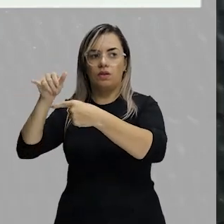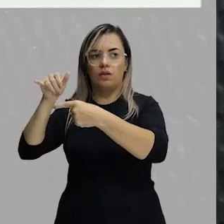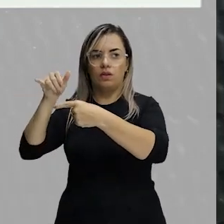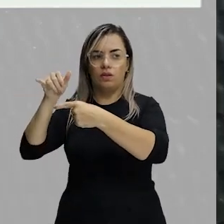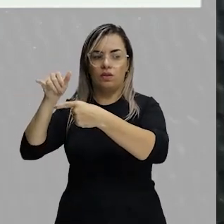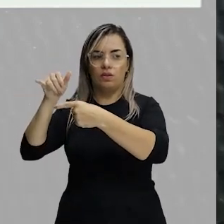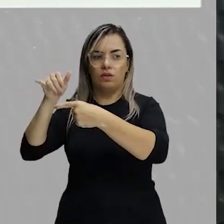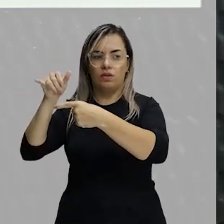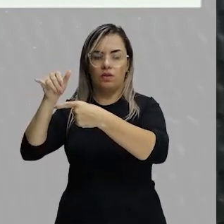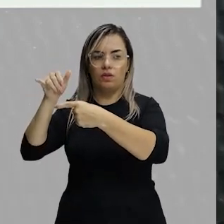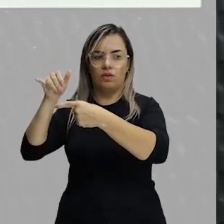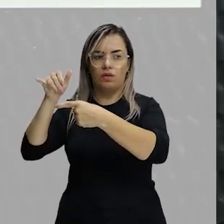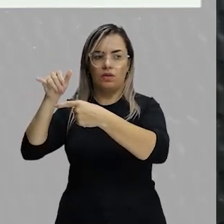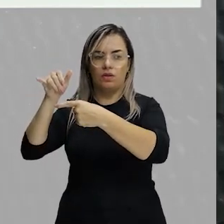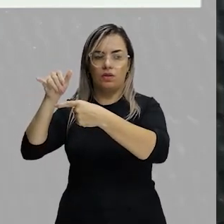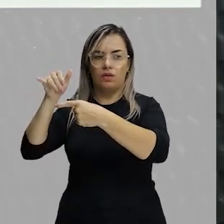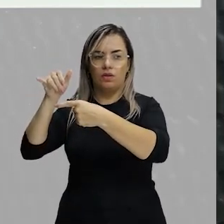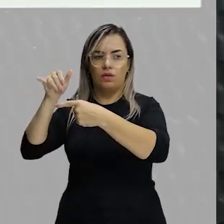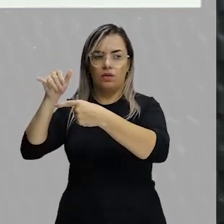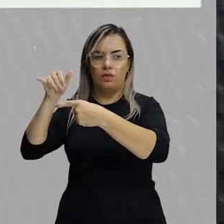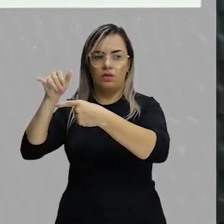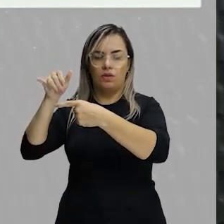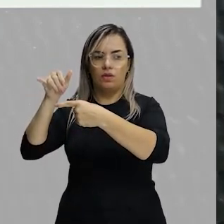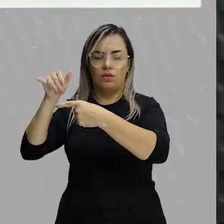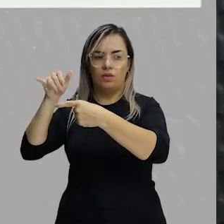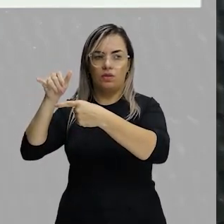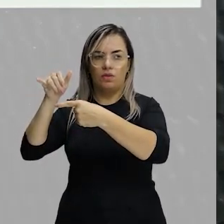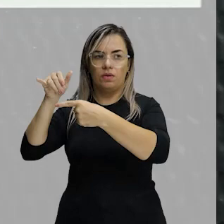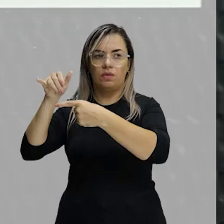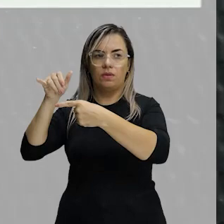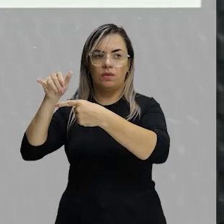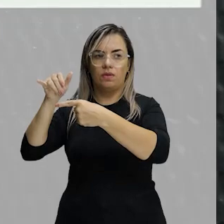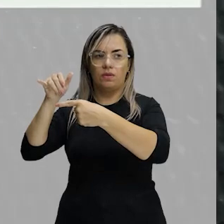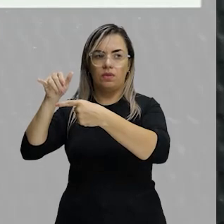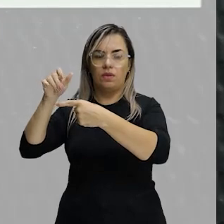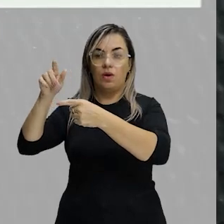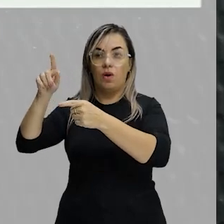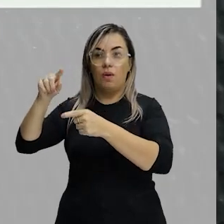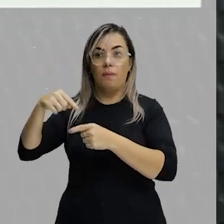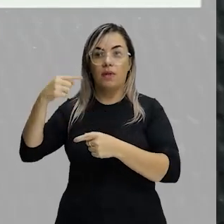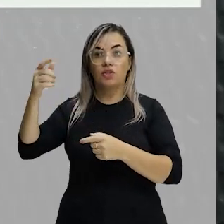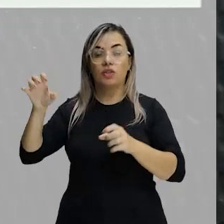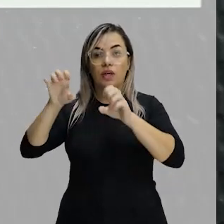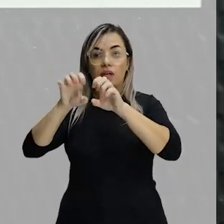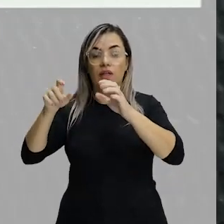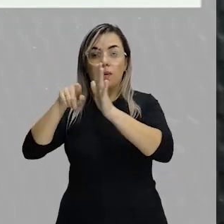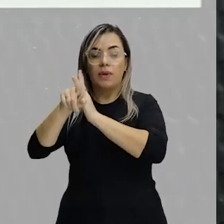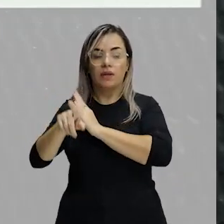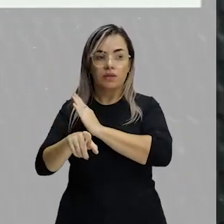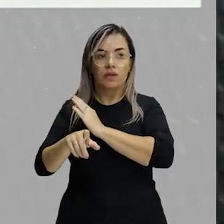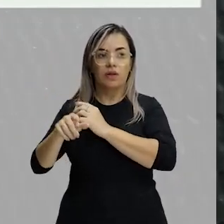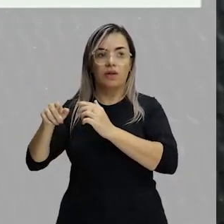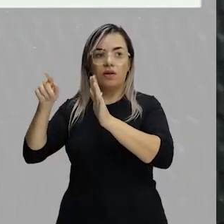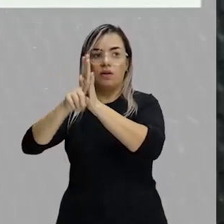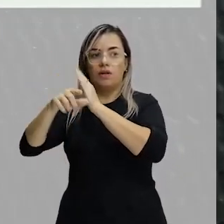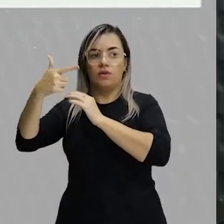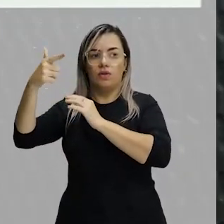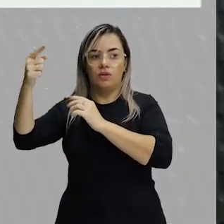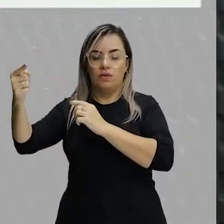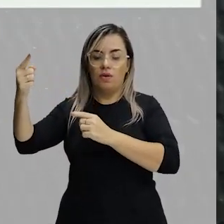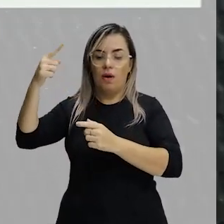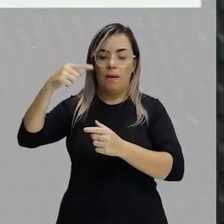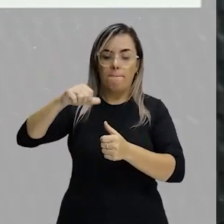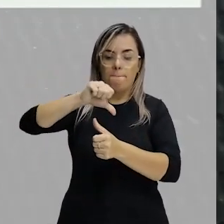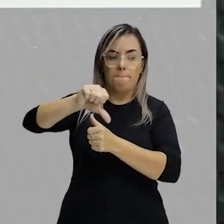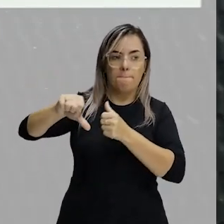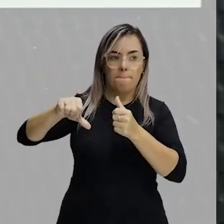menos 2. Vem para cá como? Mais 2, porque o menos da fórmula com o menos do número dá mais. Então, vai ficar mais